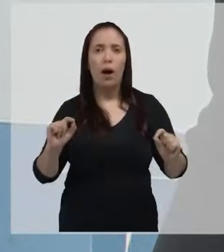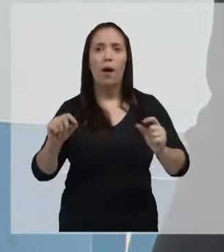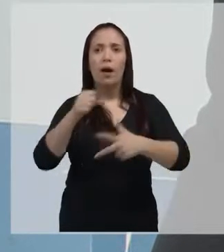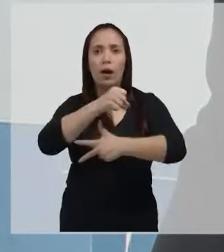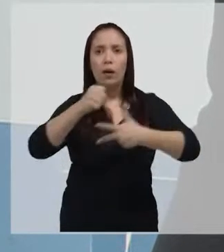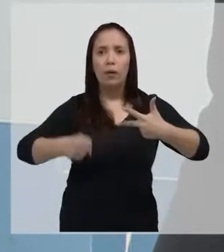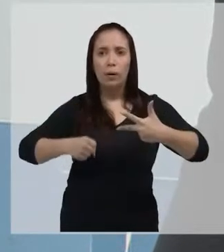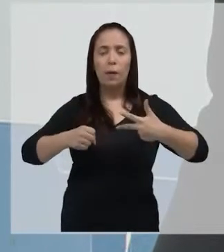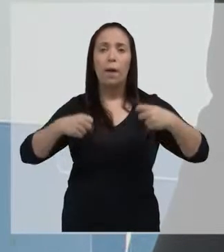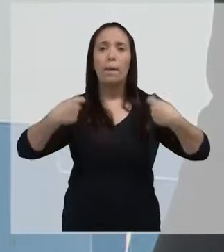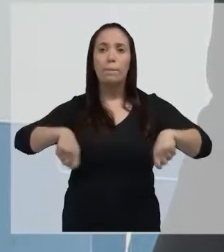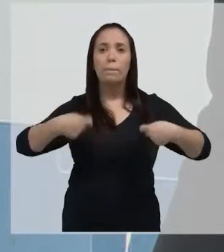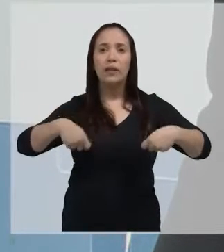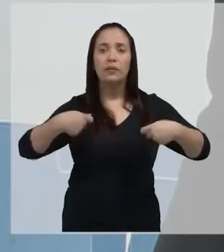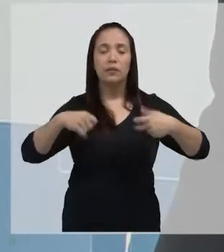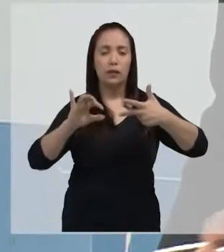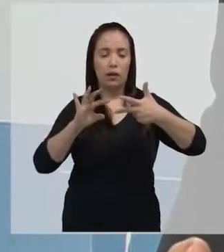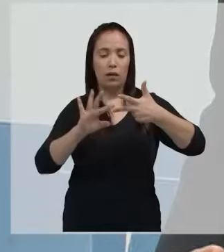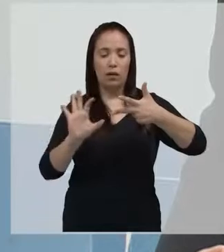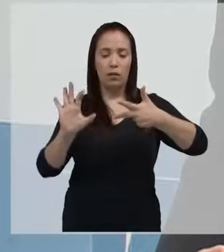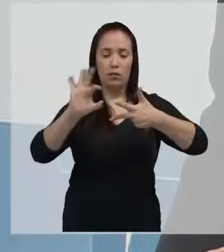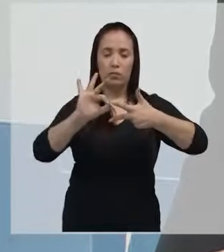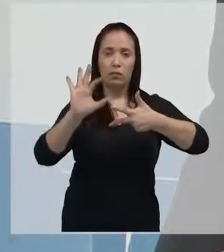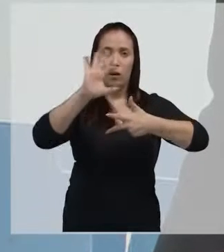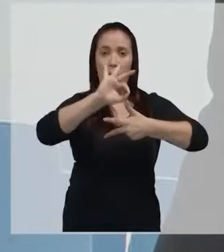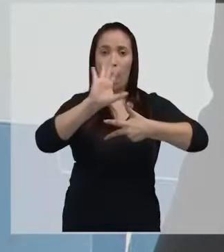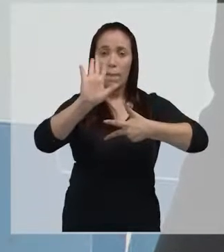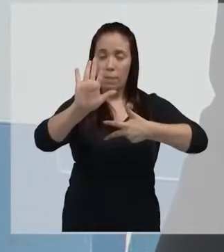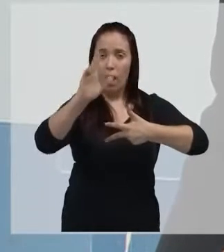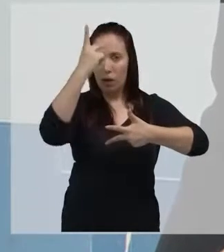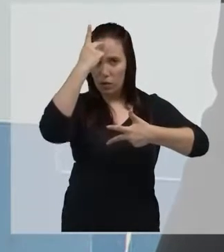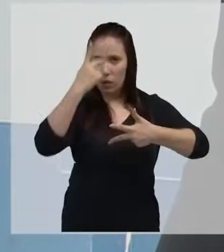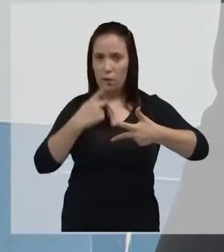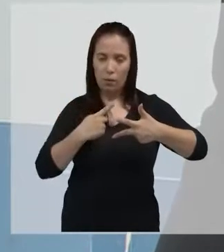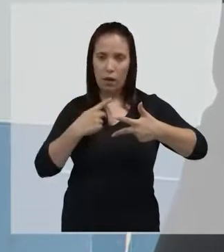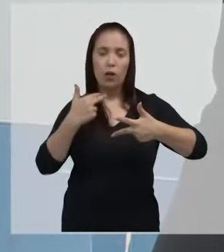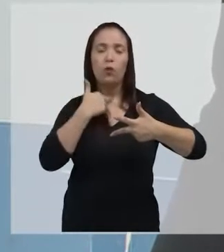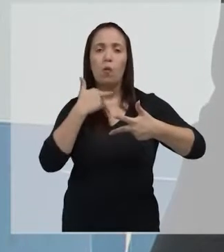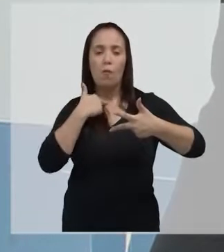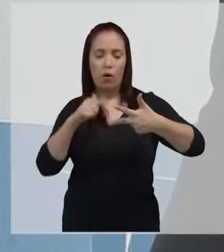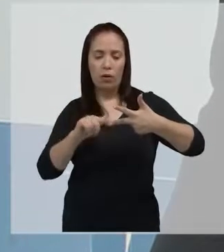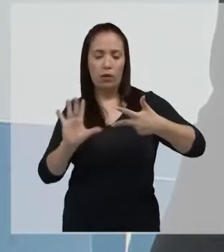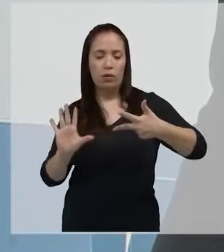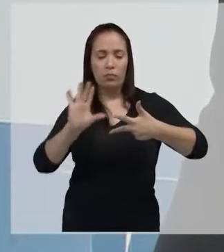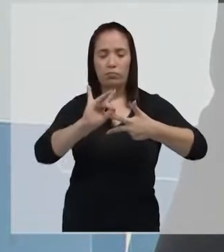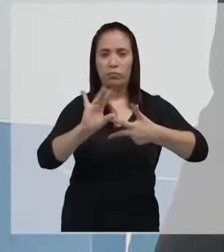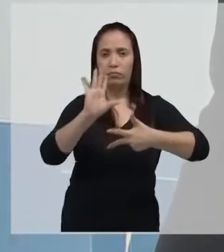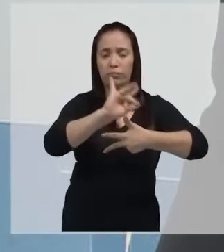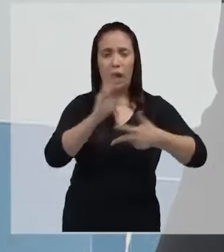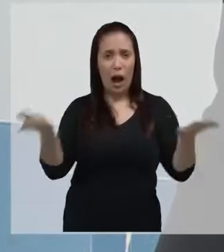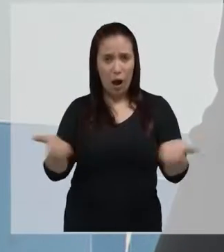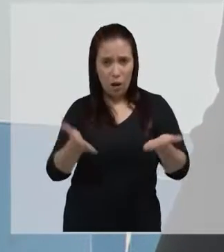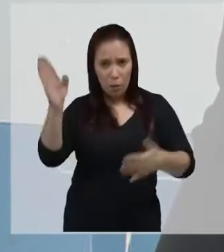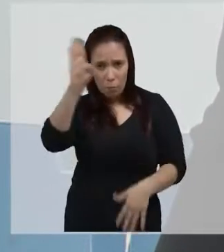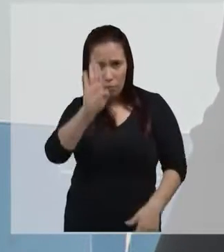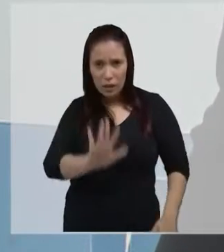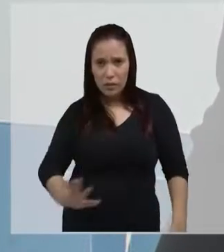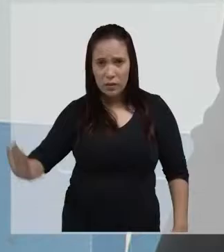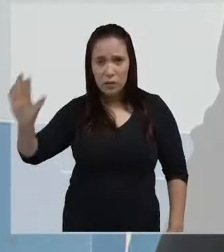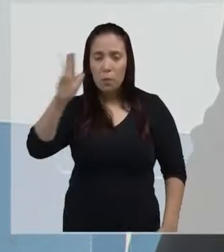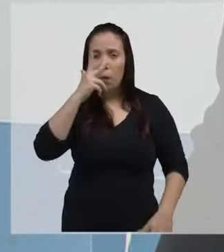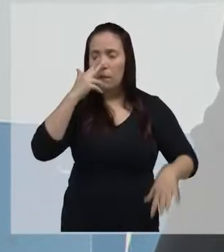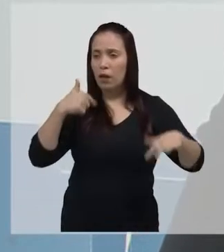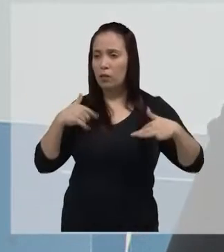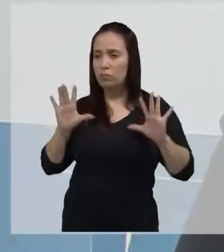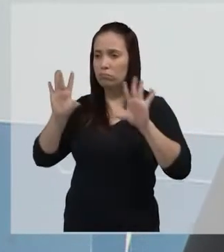ser harmônicos e independentes. O que a gente vê claramente hoje no Brasil é um poder se